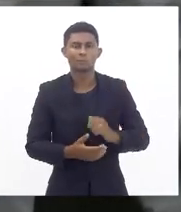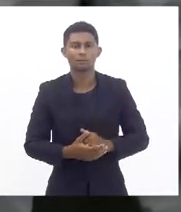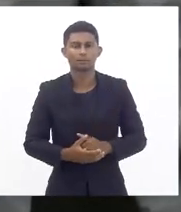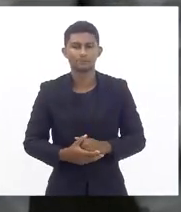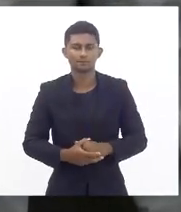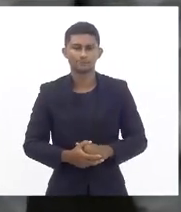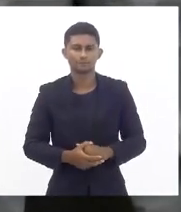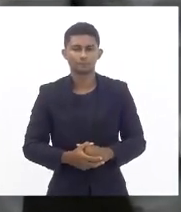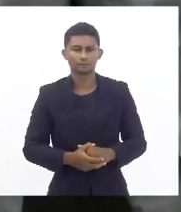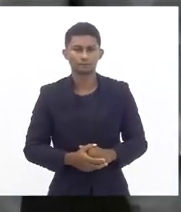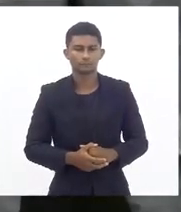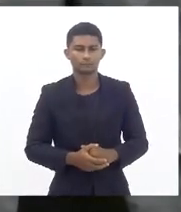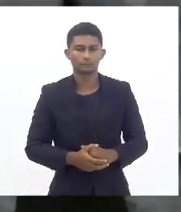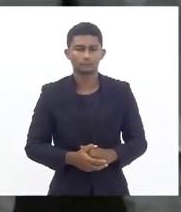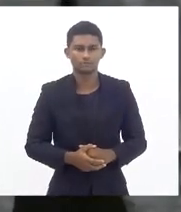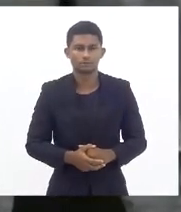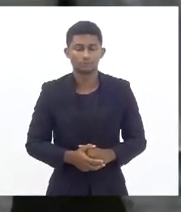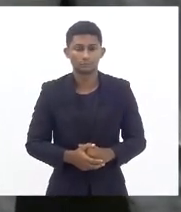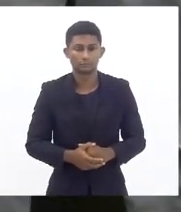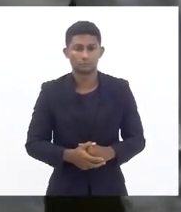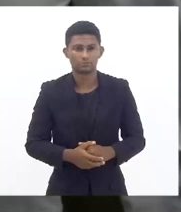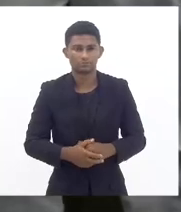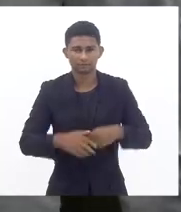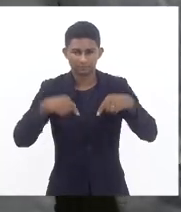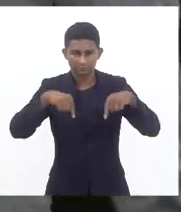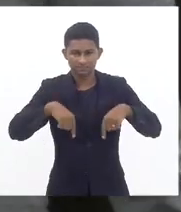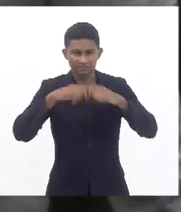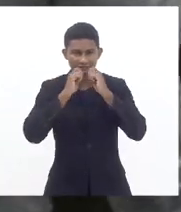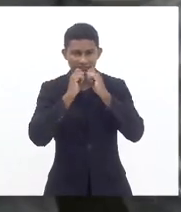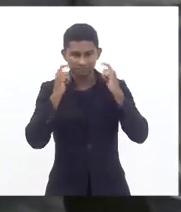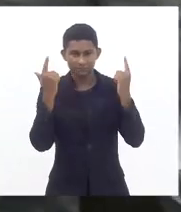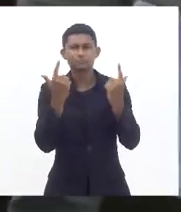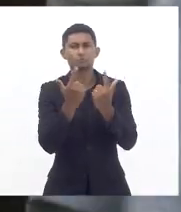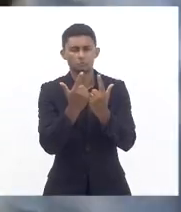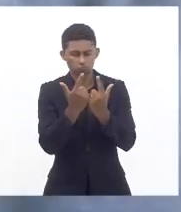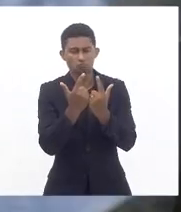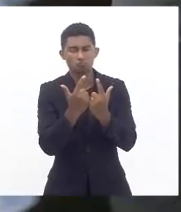esse tema, que a Assembleia foi vanguardista